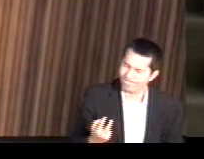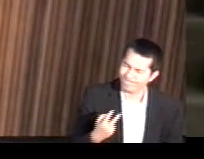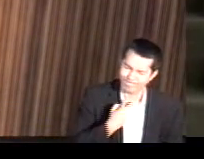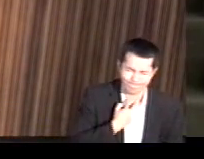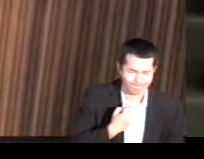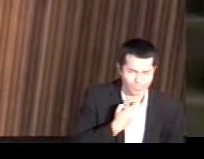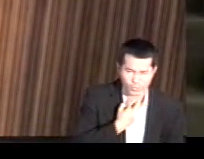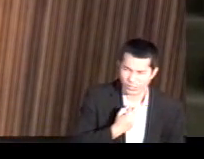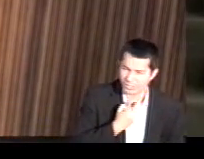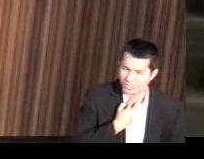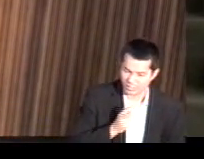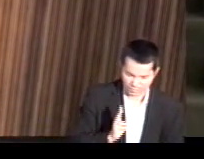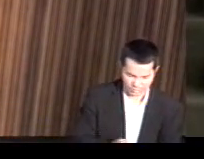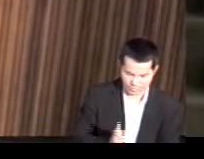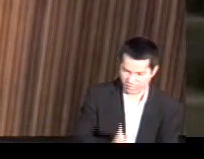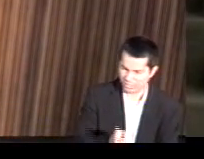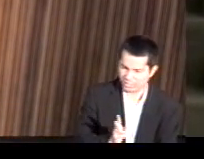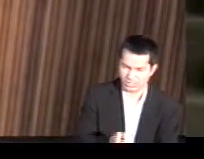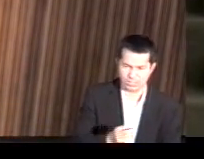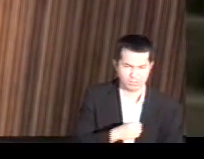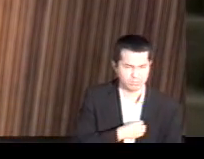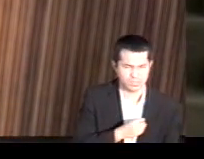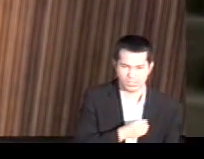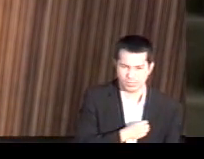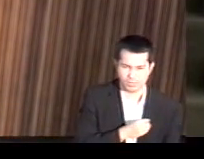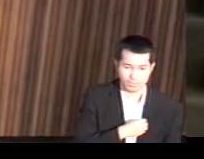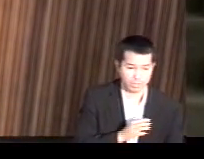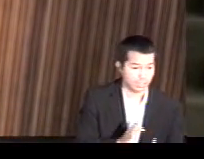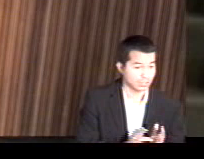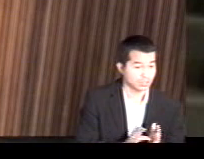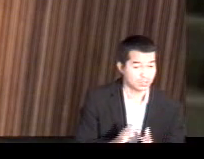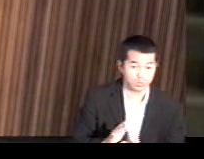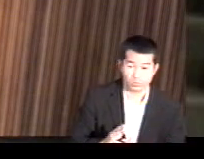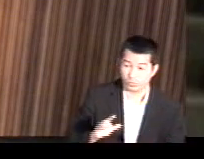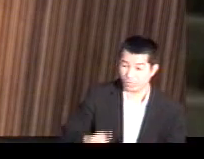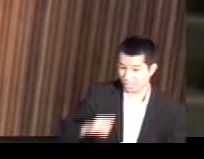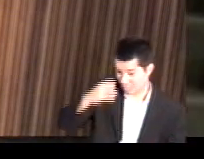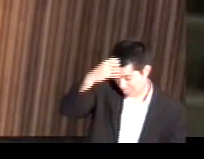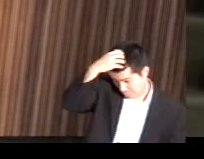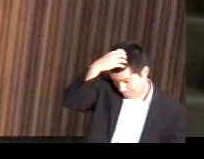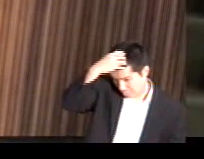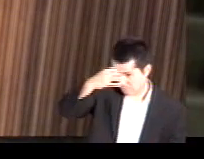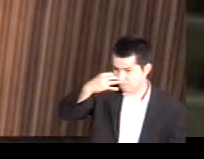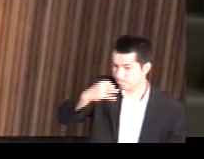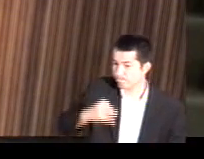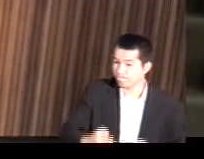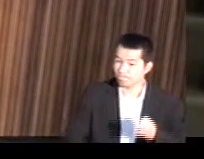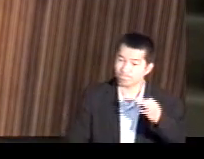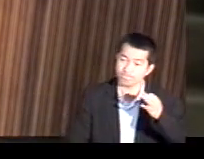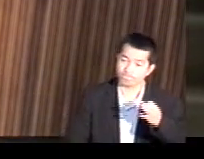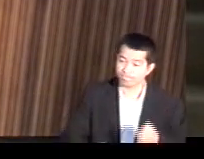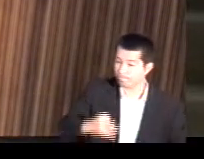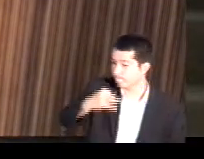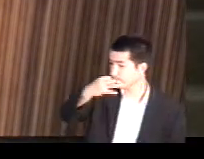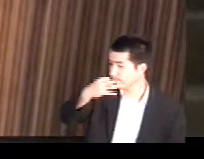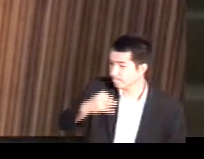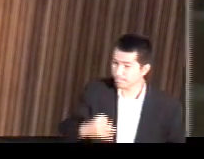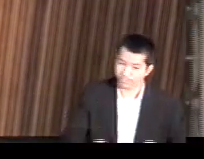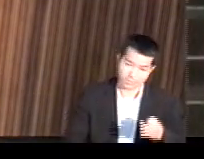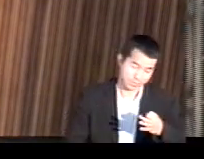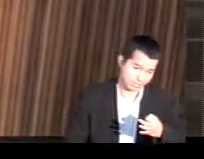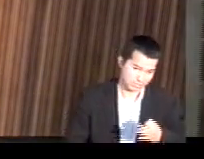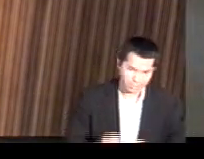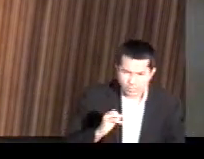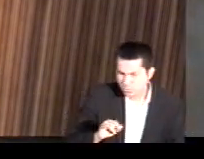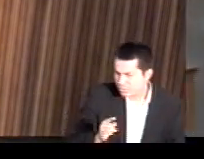Jesus é o Rei da Justiça. E que se a gente quer começar